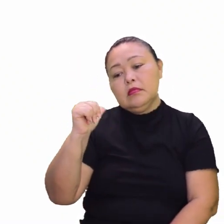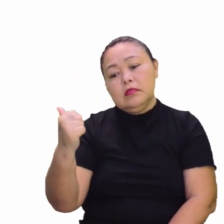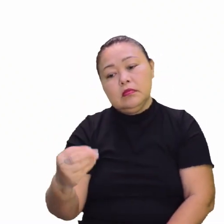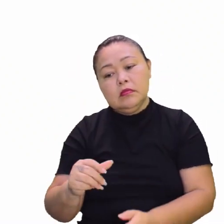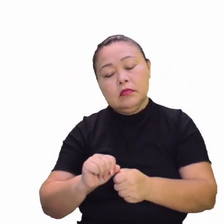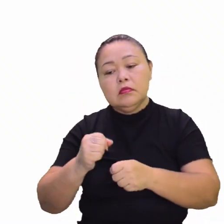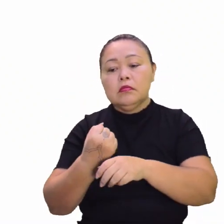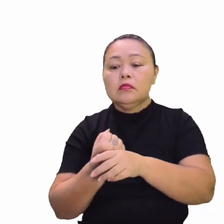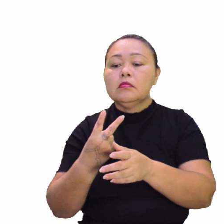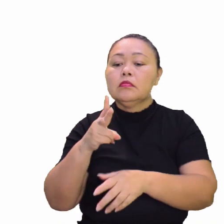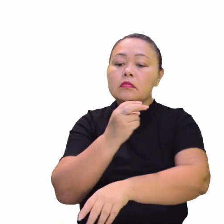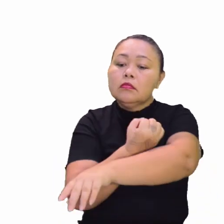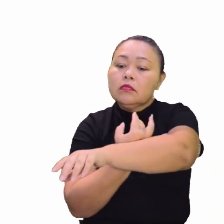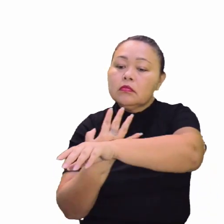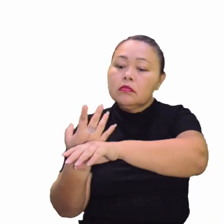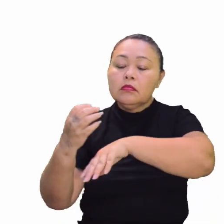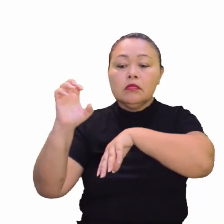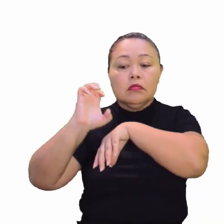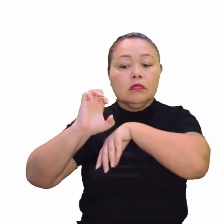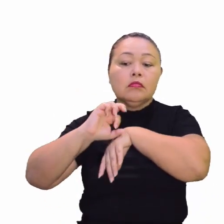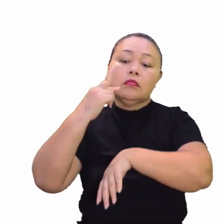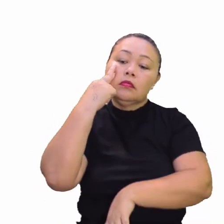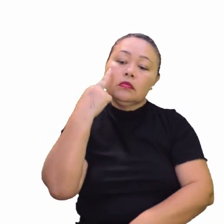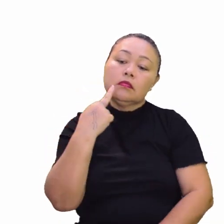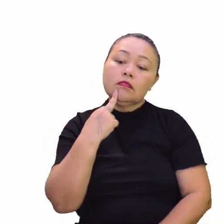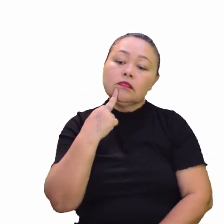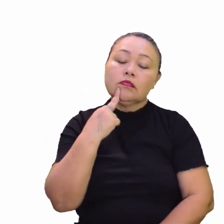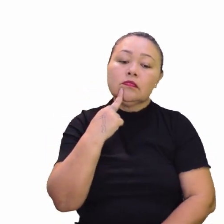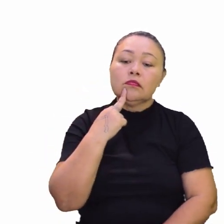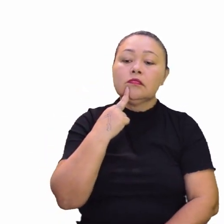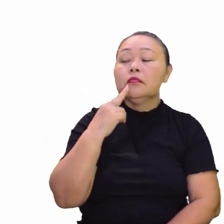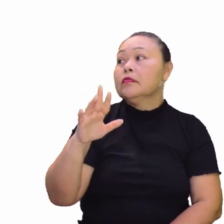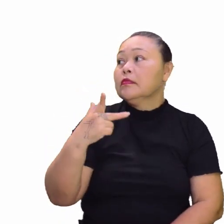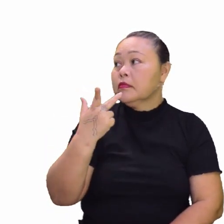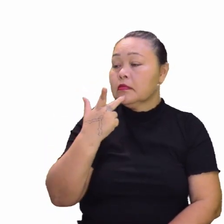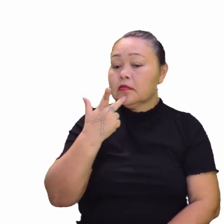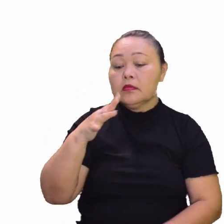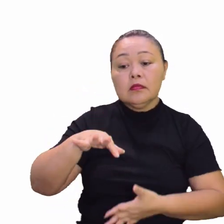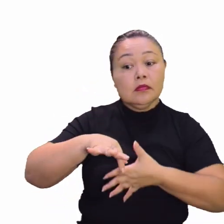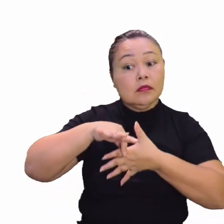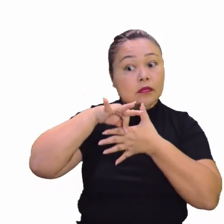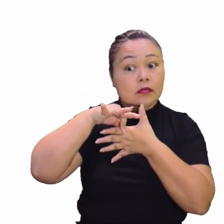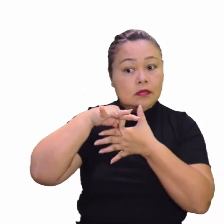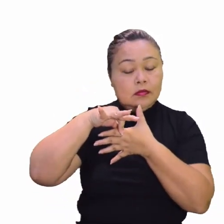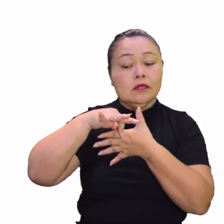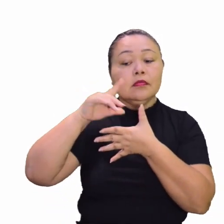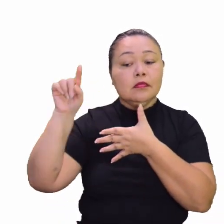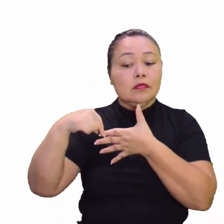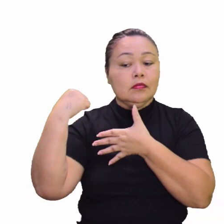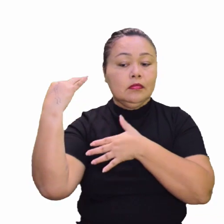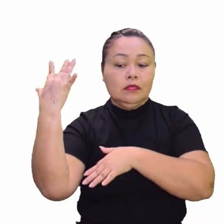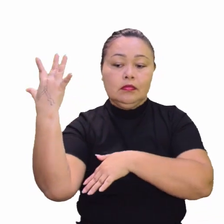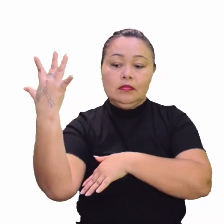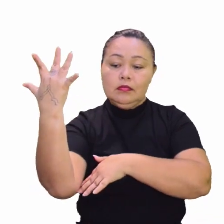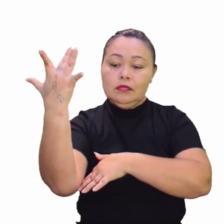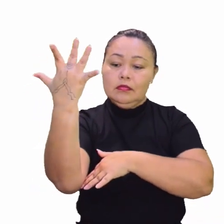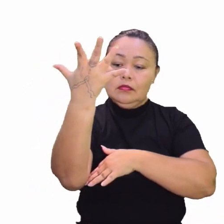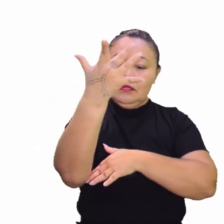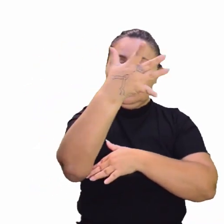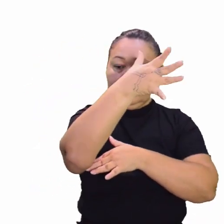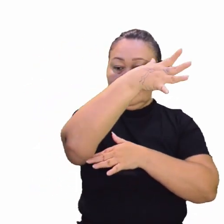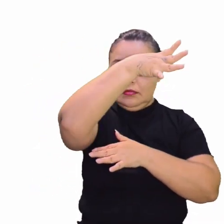total da vegetação de Rondônia. Viu aí, ó? Quem que está liderando até agora? A nossa